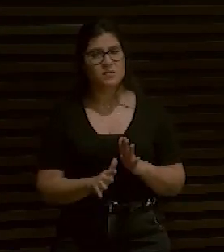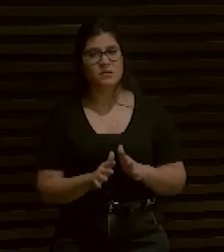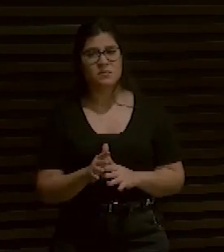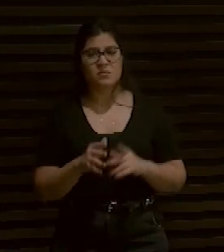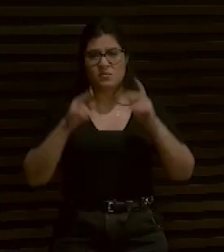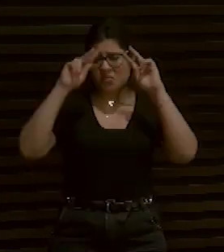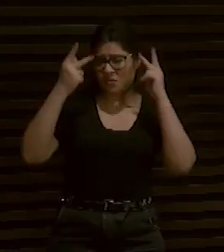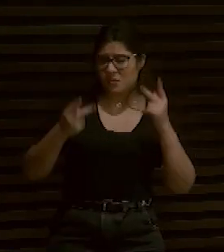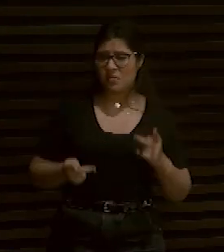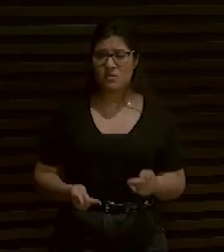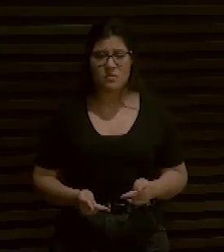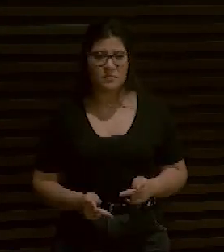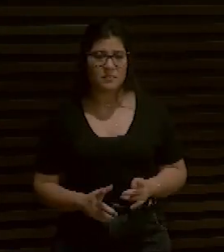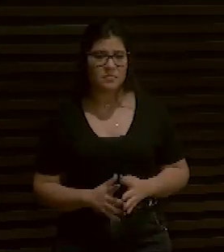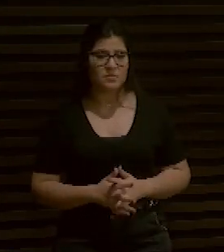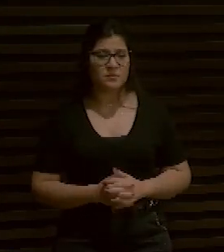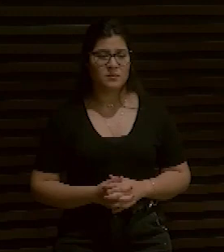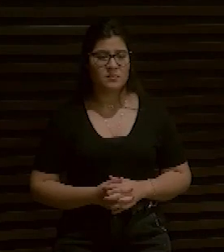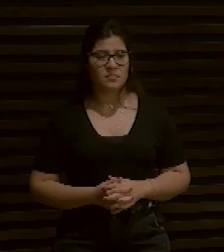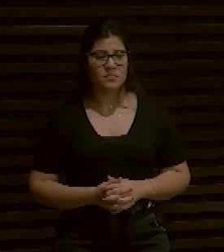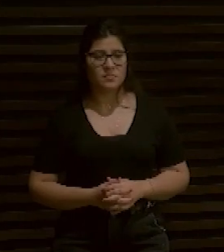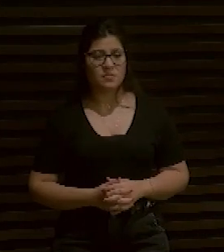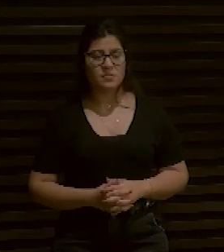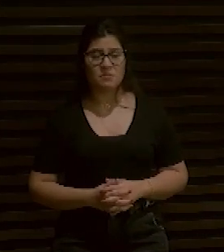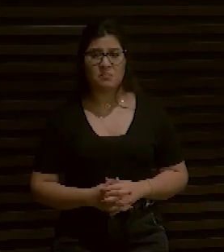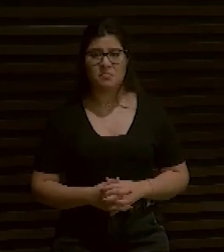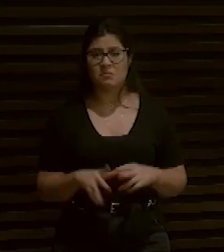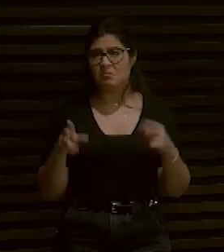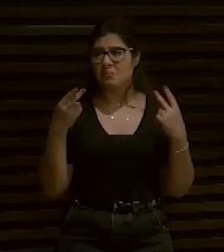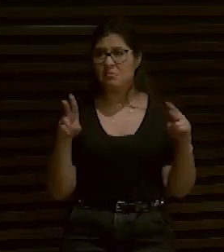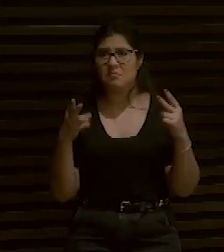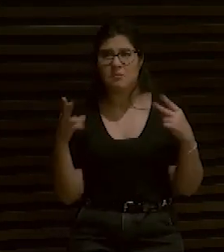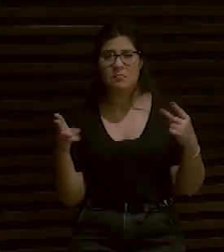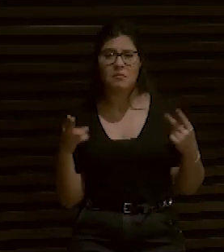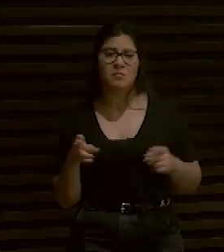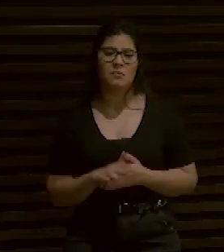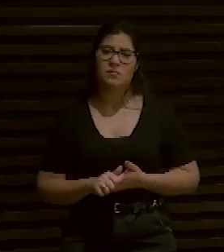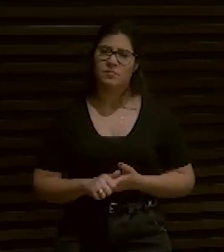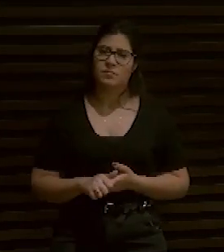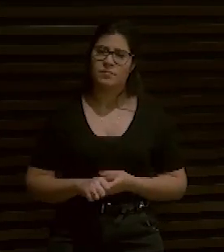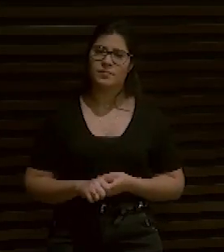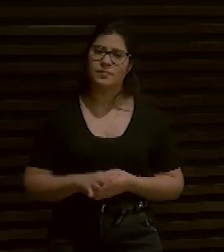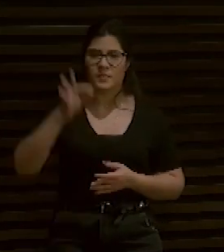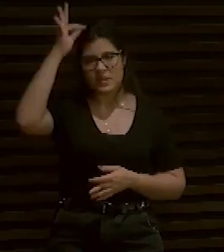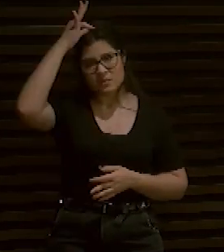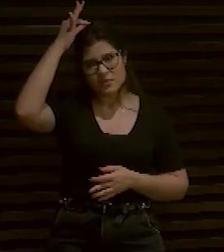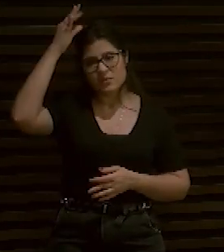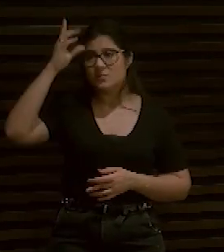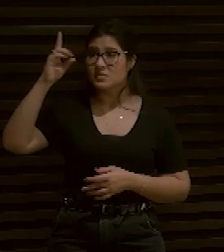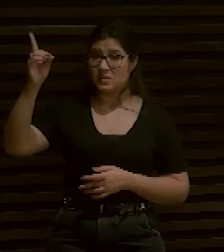Pelo Bluetooth, já conecta sozinho lá no celular e está tocando a sua playlist. A tua playlist está refinada pelo Espírito de Deus?